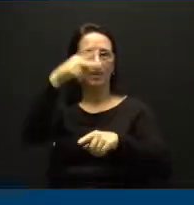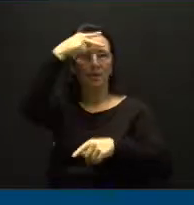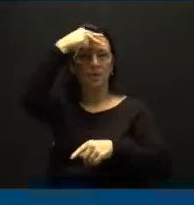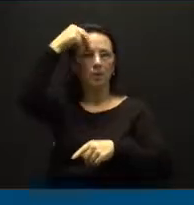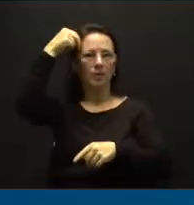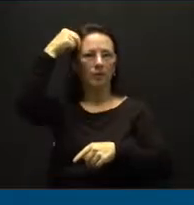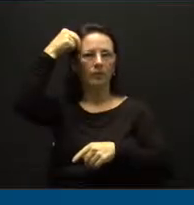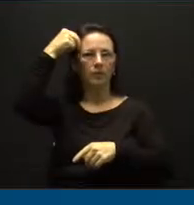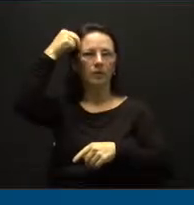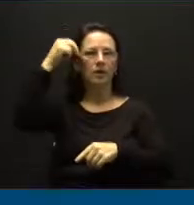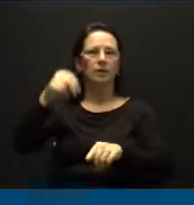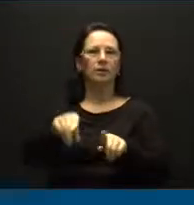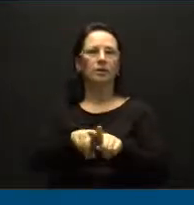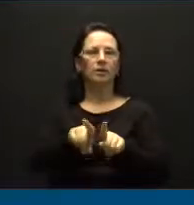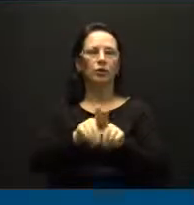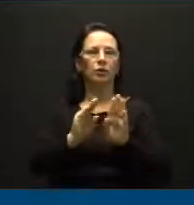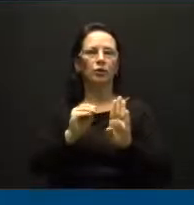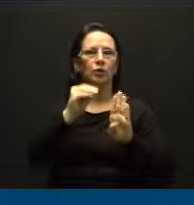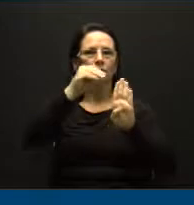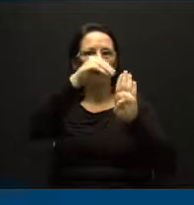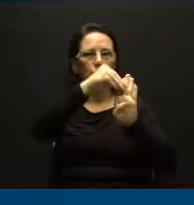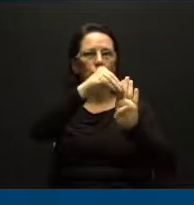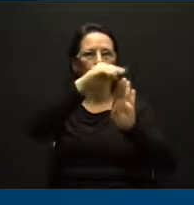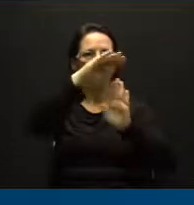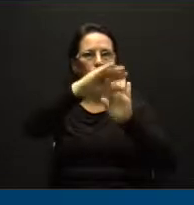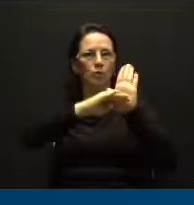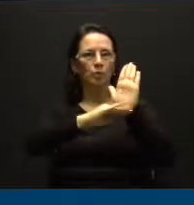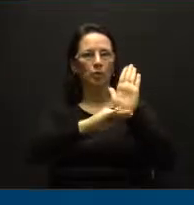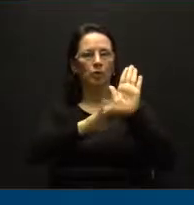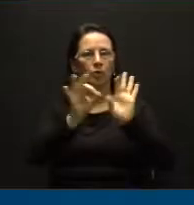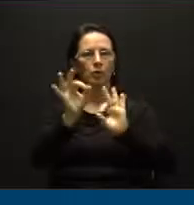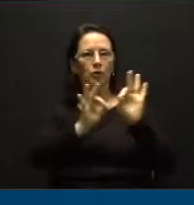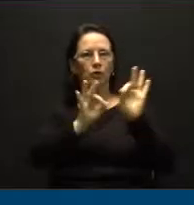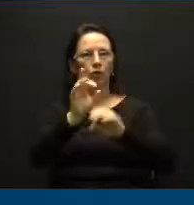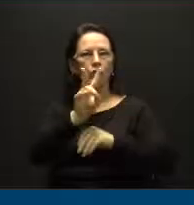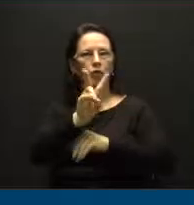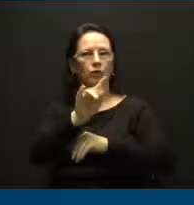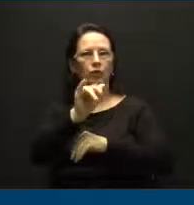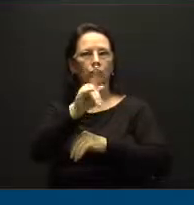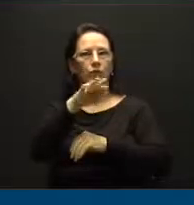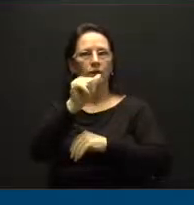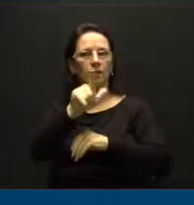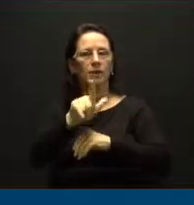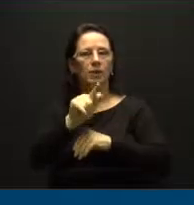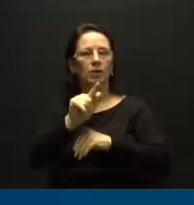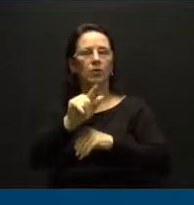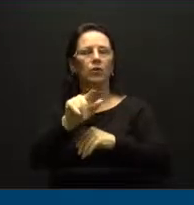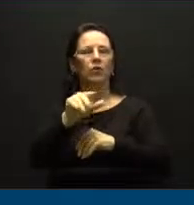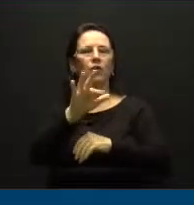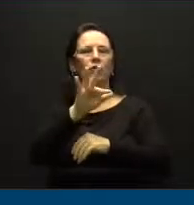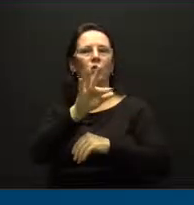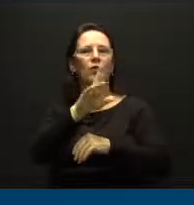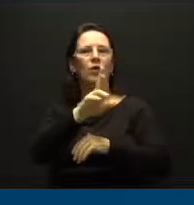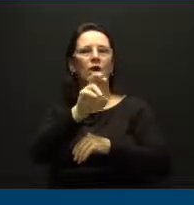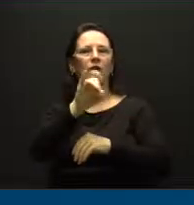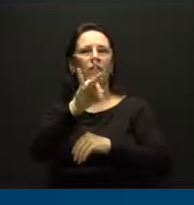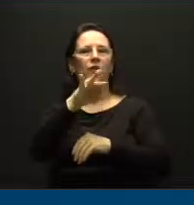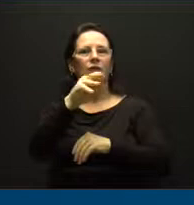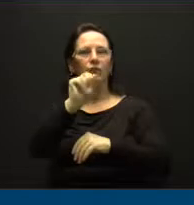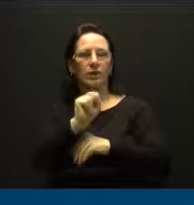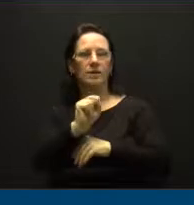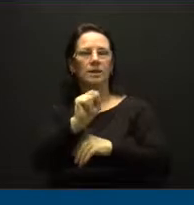municipal que institui o programa de recuperação fiscal o refis do município de cubatão e dá outras